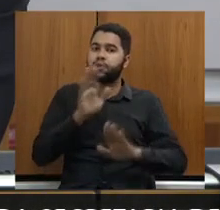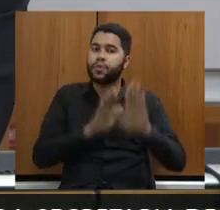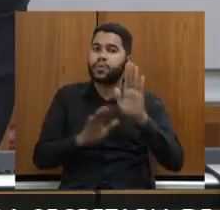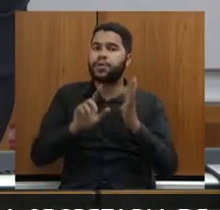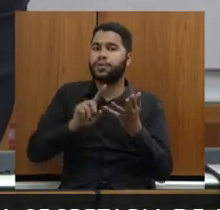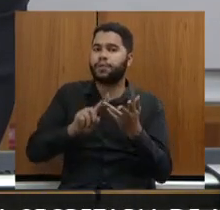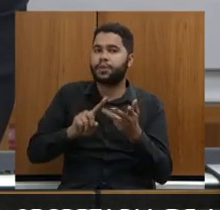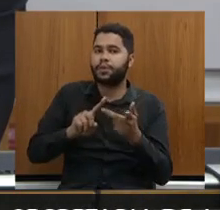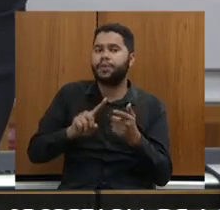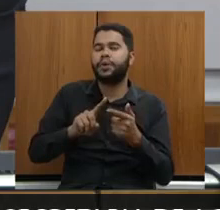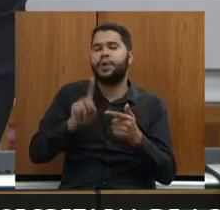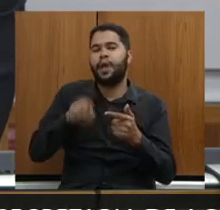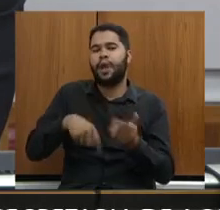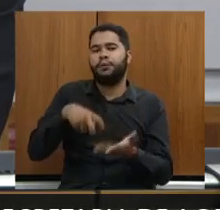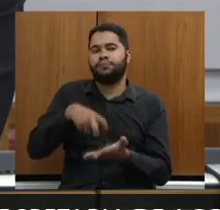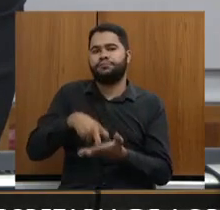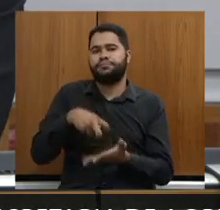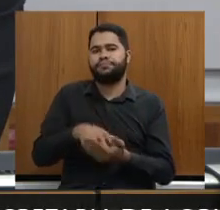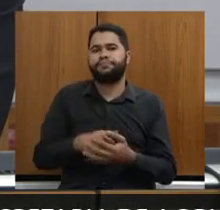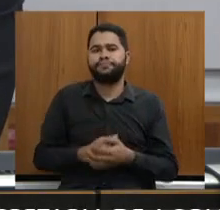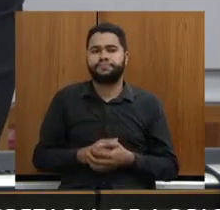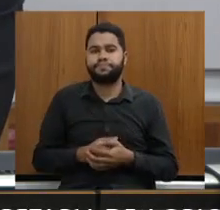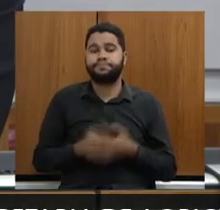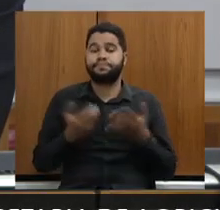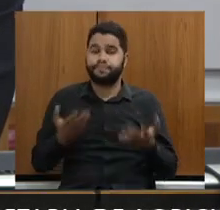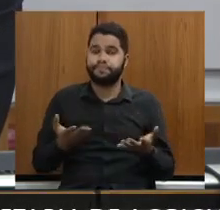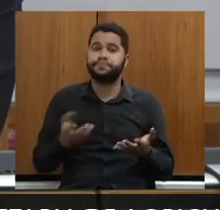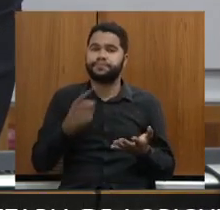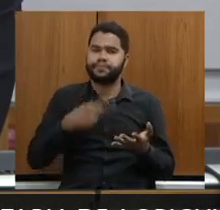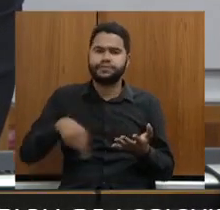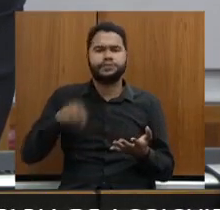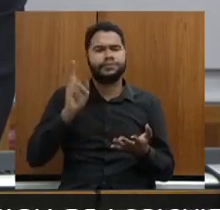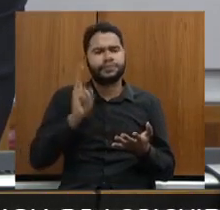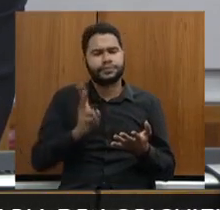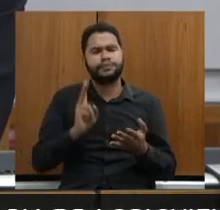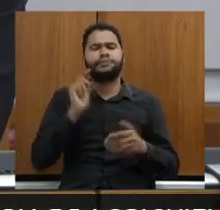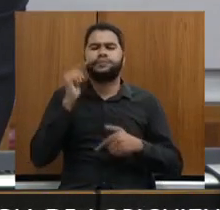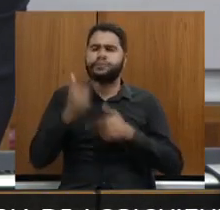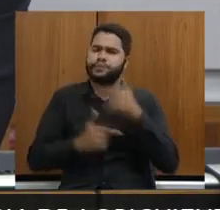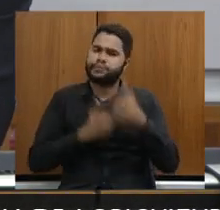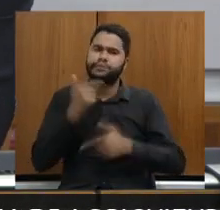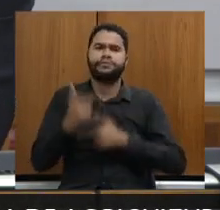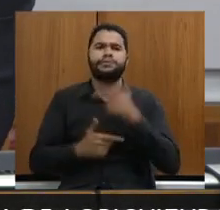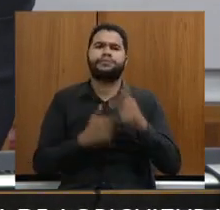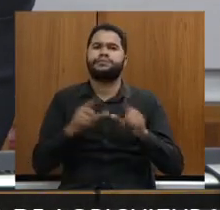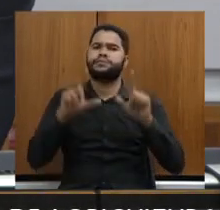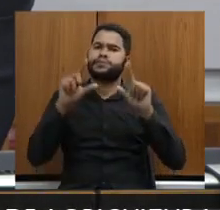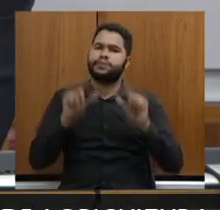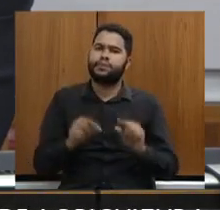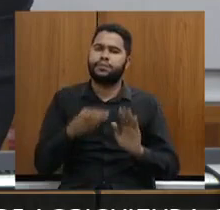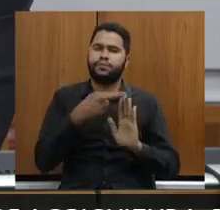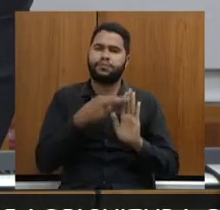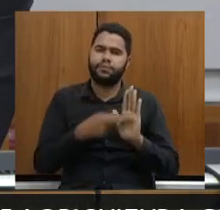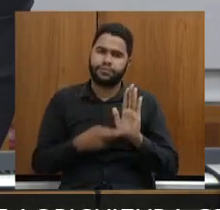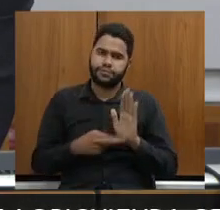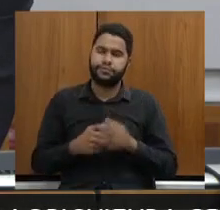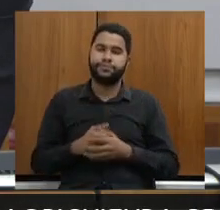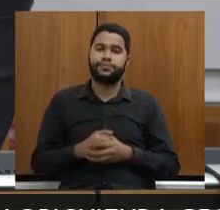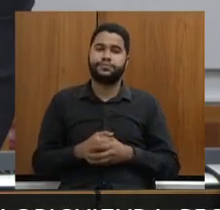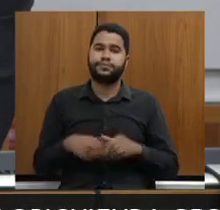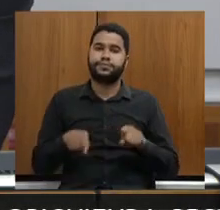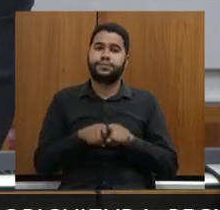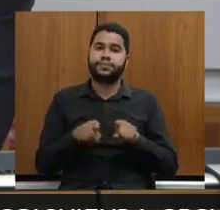cuidados é através da punição então a gente sempre vai estar aqui trabalhando para ter menos regulamentação